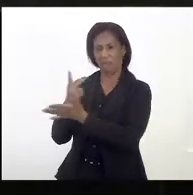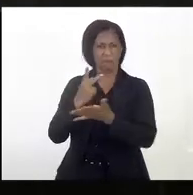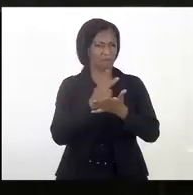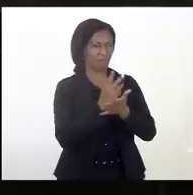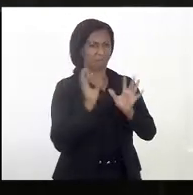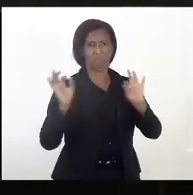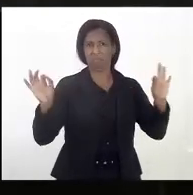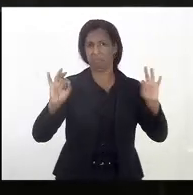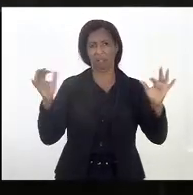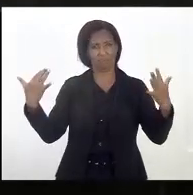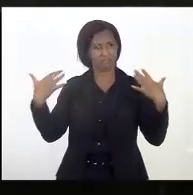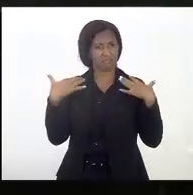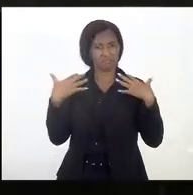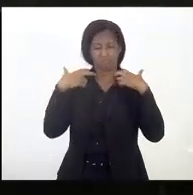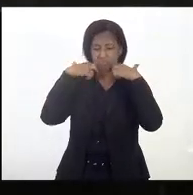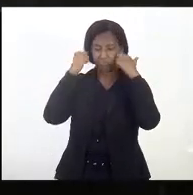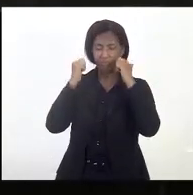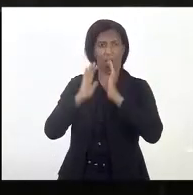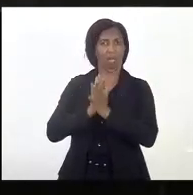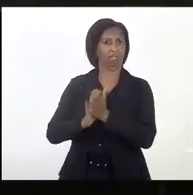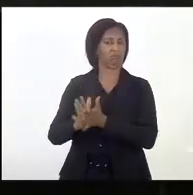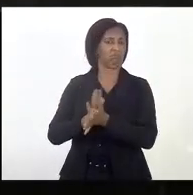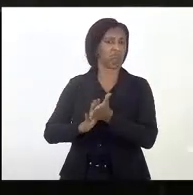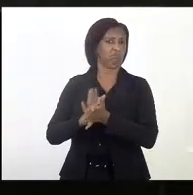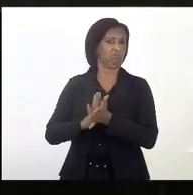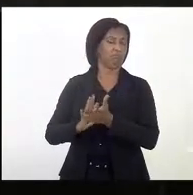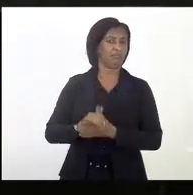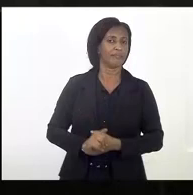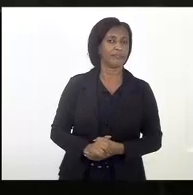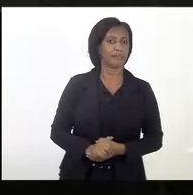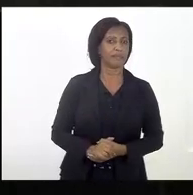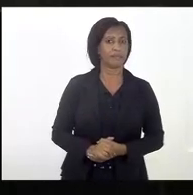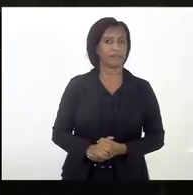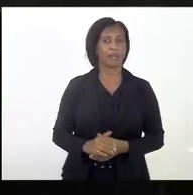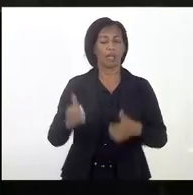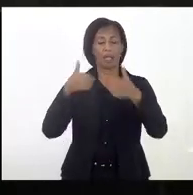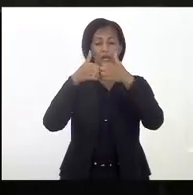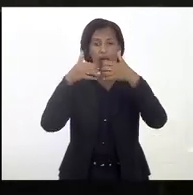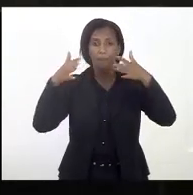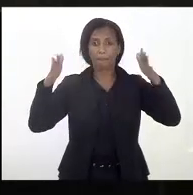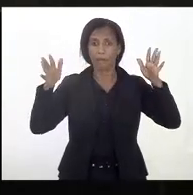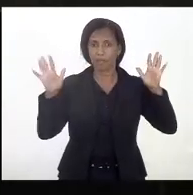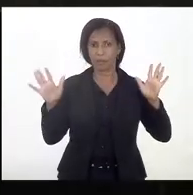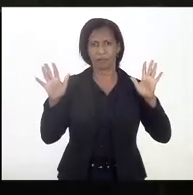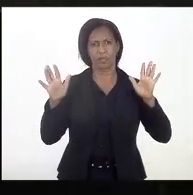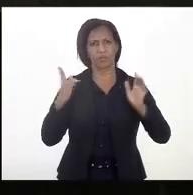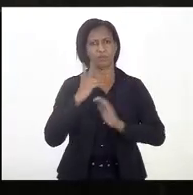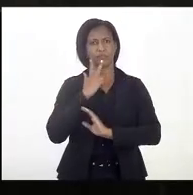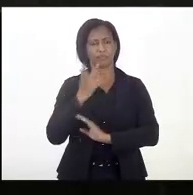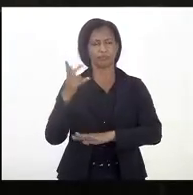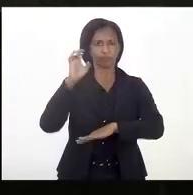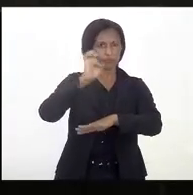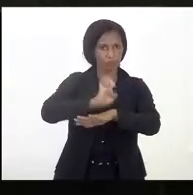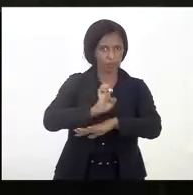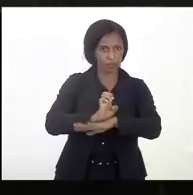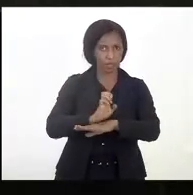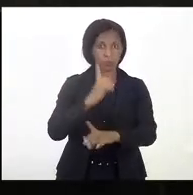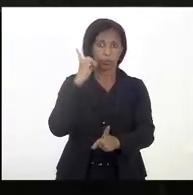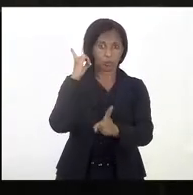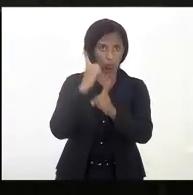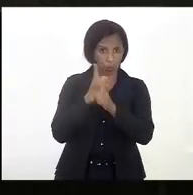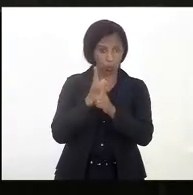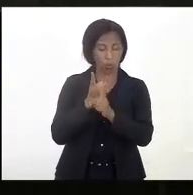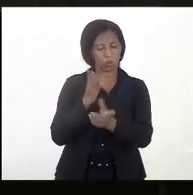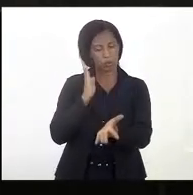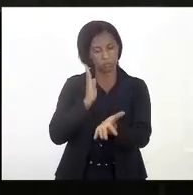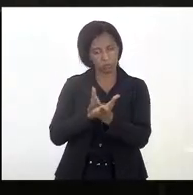influenciar isso não vai nos constranger isso não vai nos fazer ruborizar abertamente eu quero defender que o estado encontra um caminho de